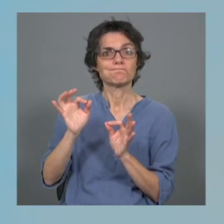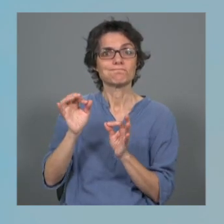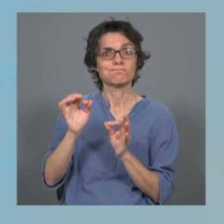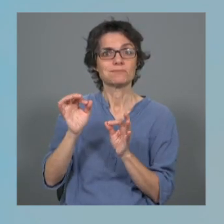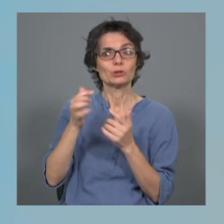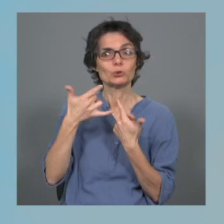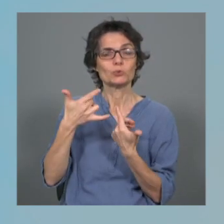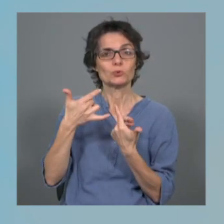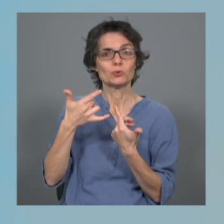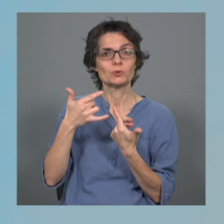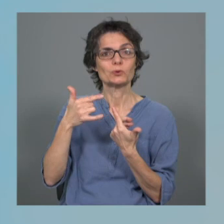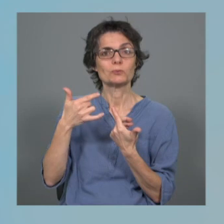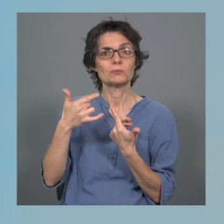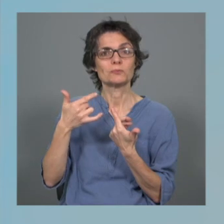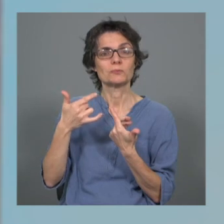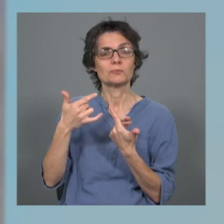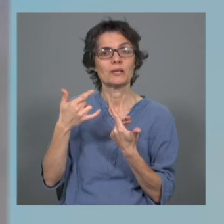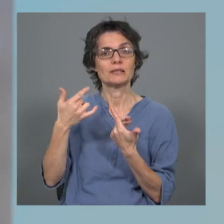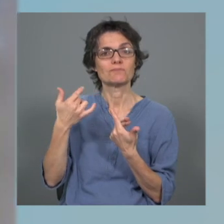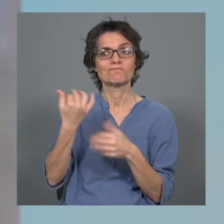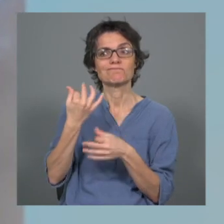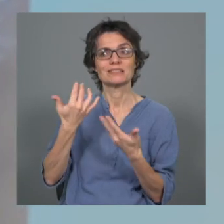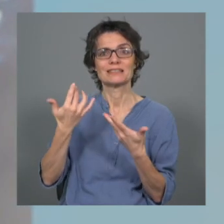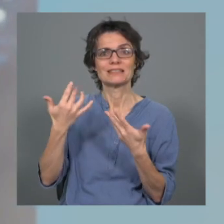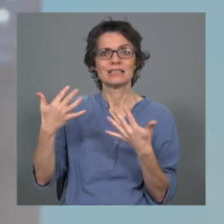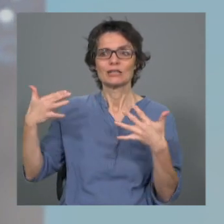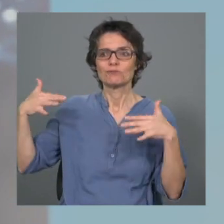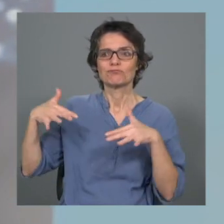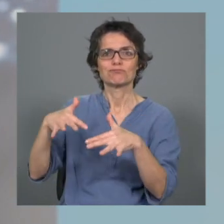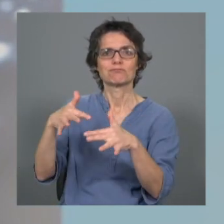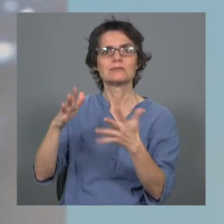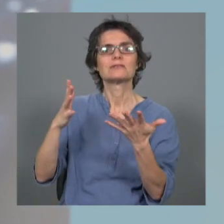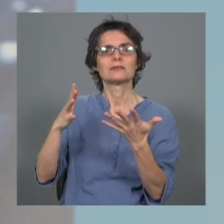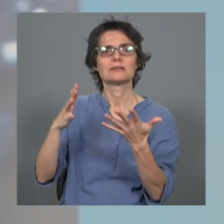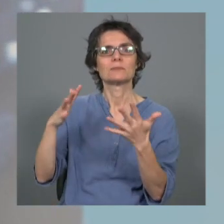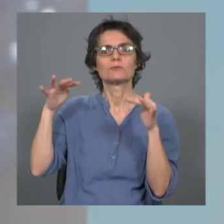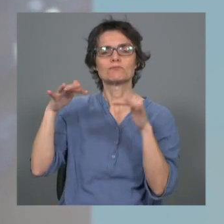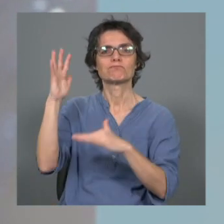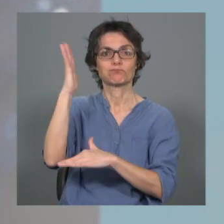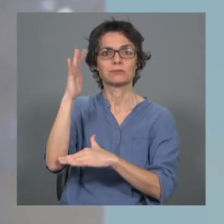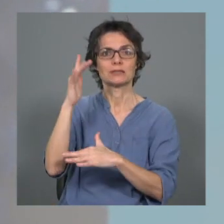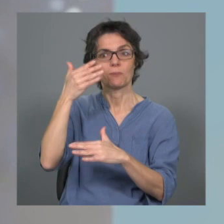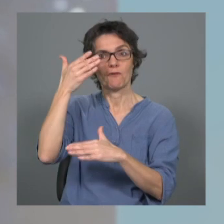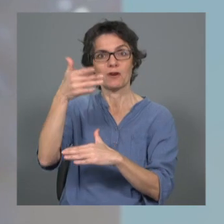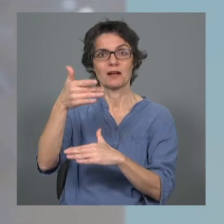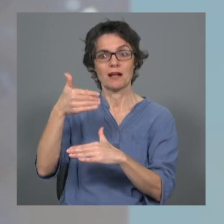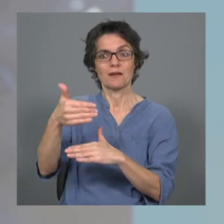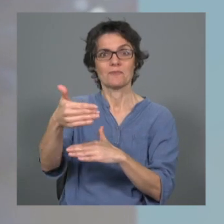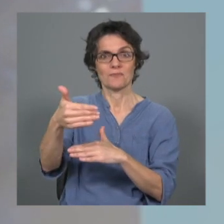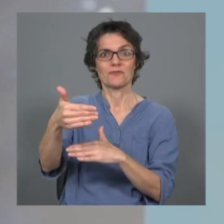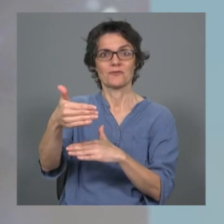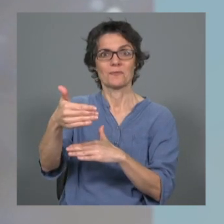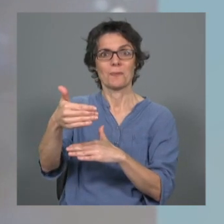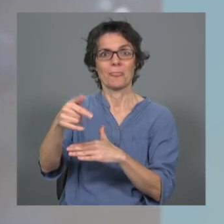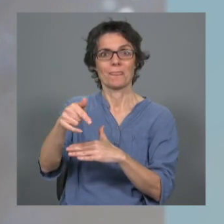foi este caminho, não é? Está previsto uma Assembleia dentro de algum tempo,